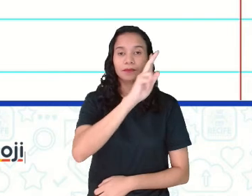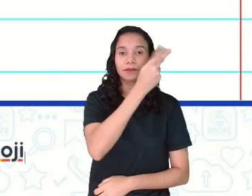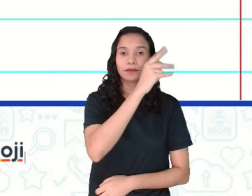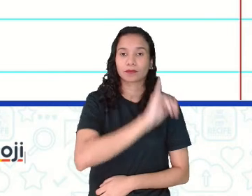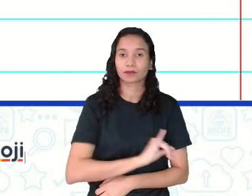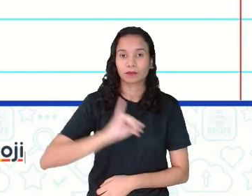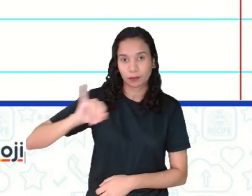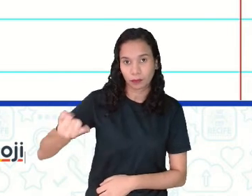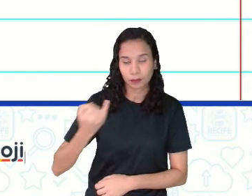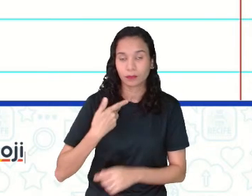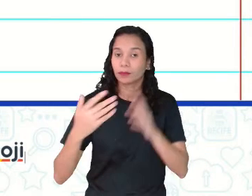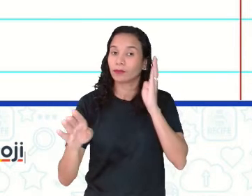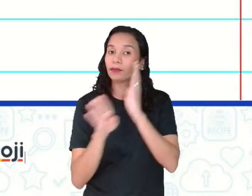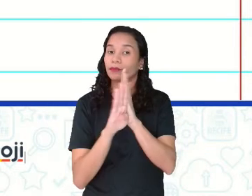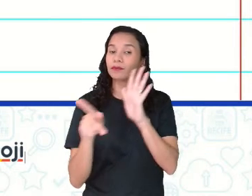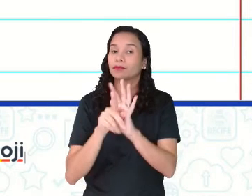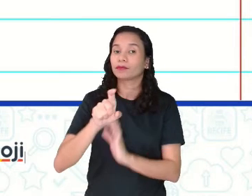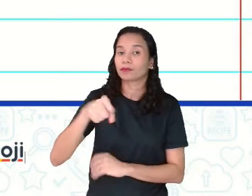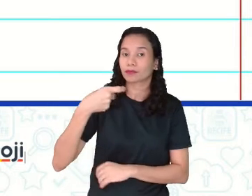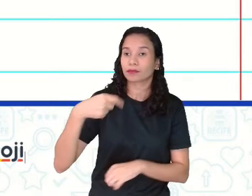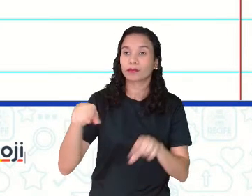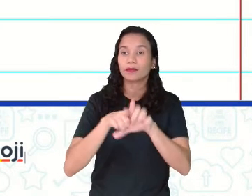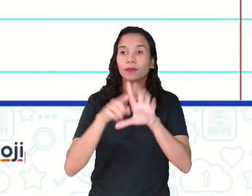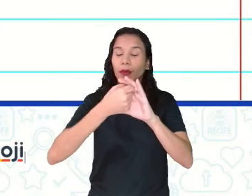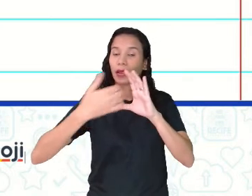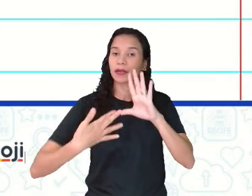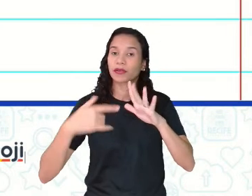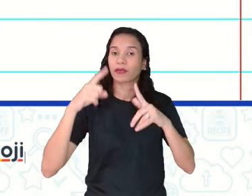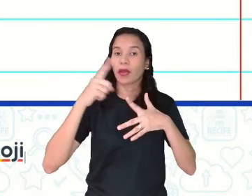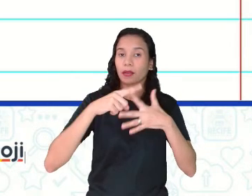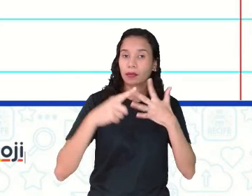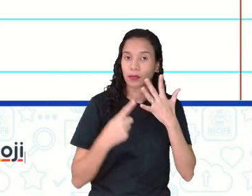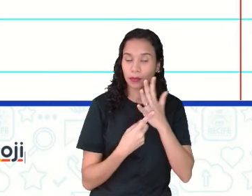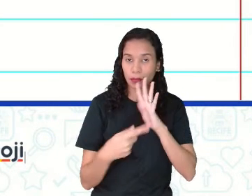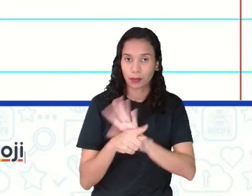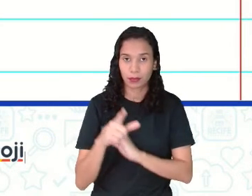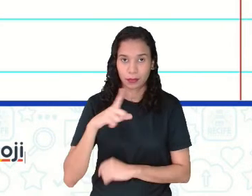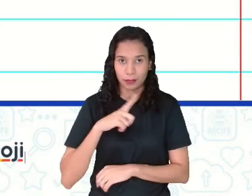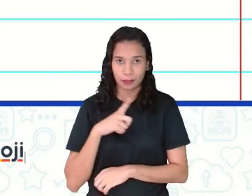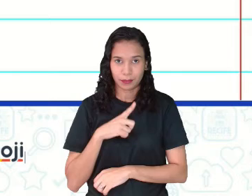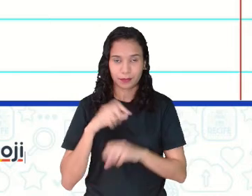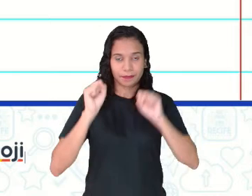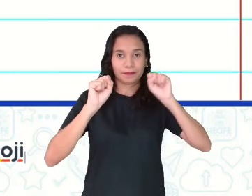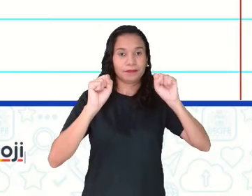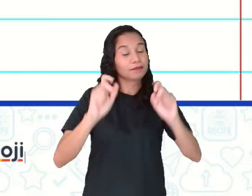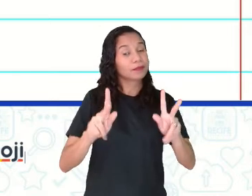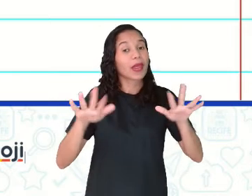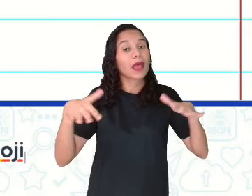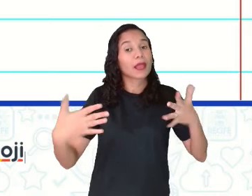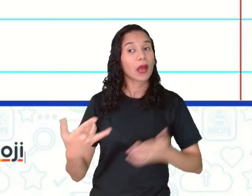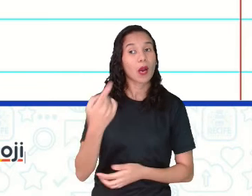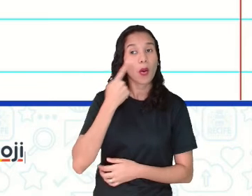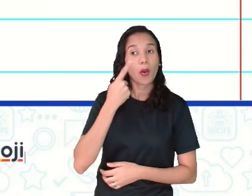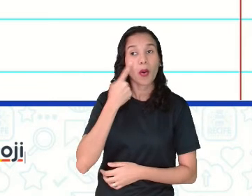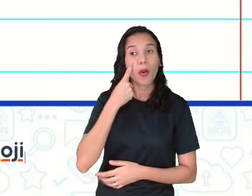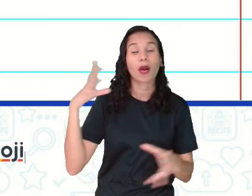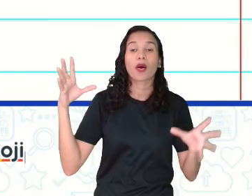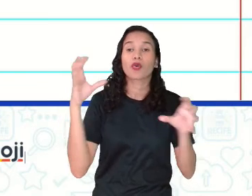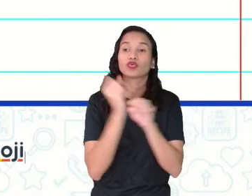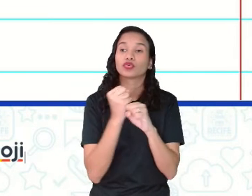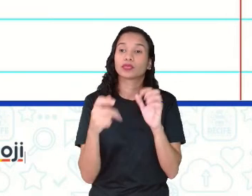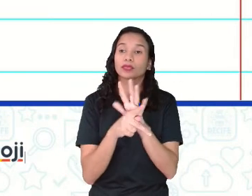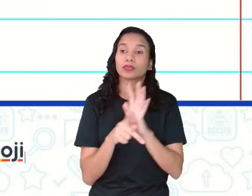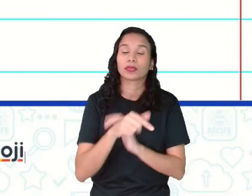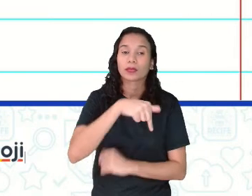Quero descobrir o valor de x e quero classificar quanto aos lados e quanto aos ângulos. Então, ó, some aí esses